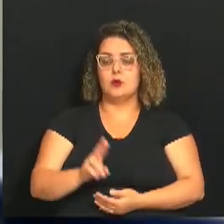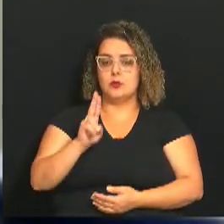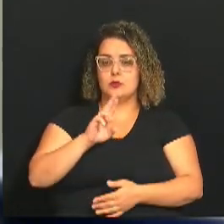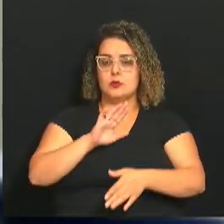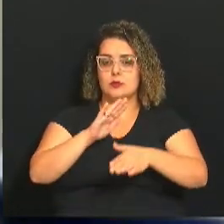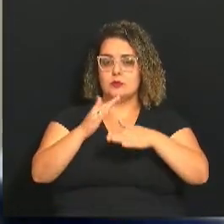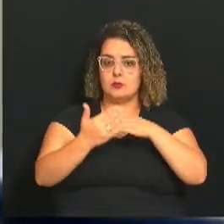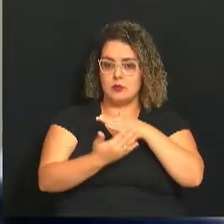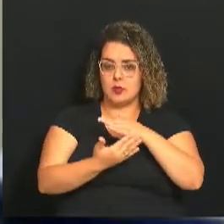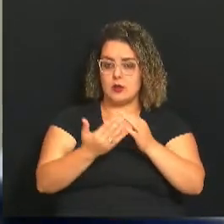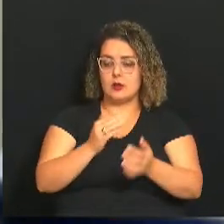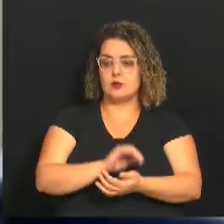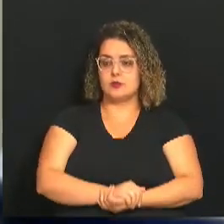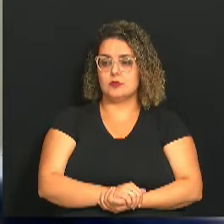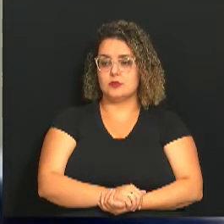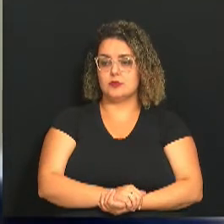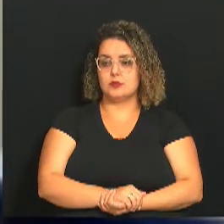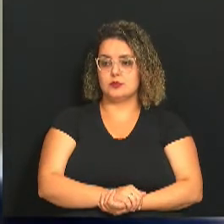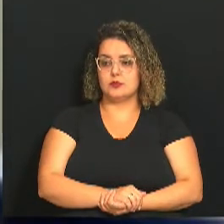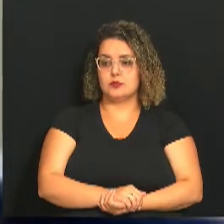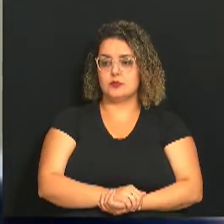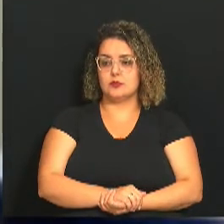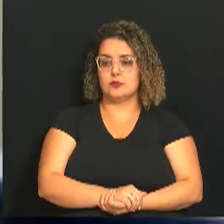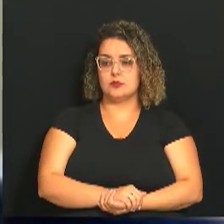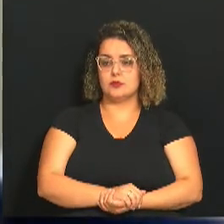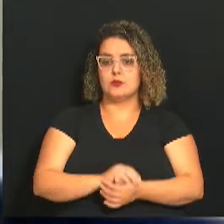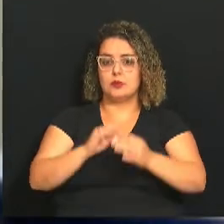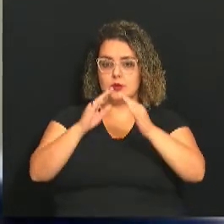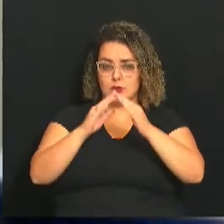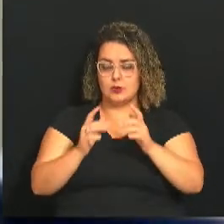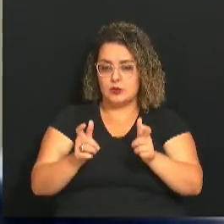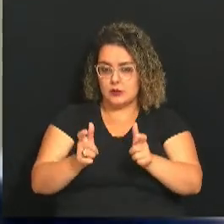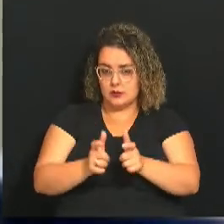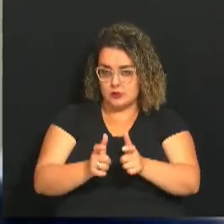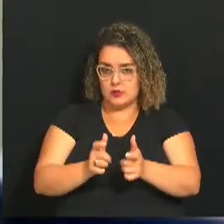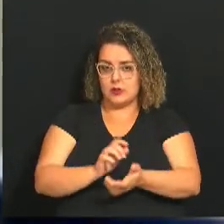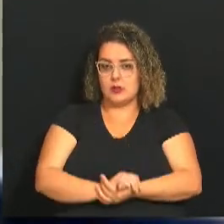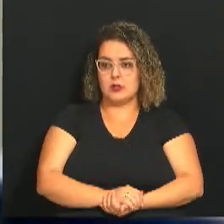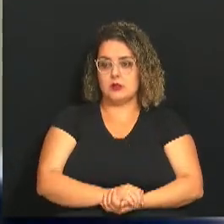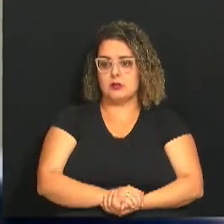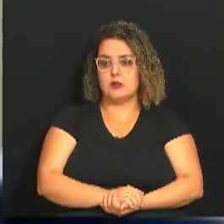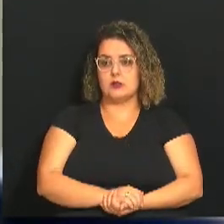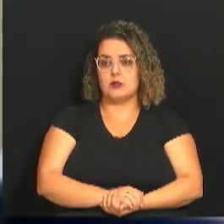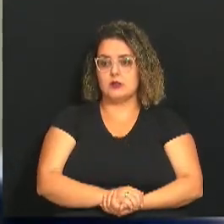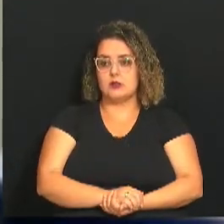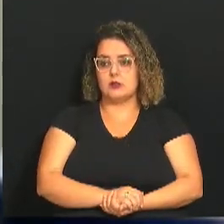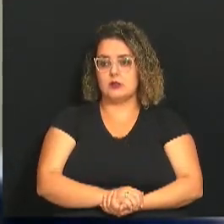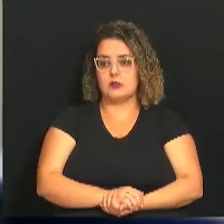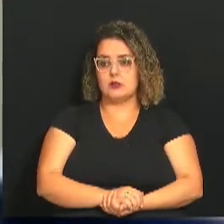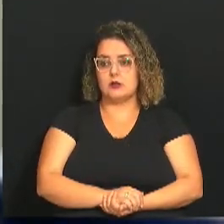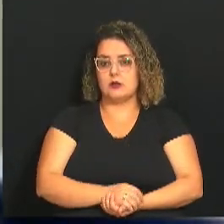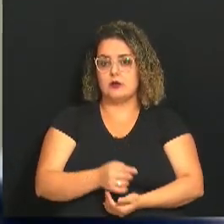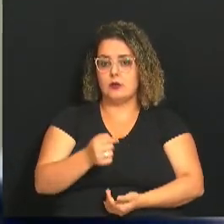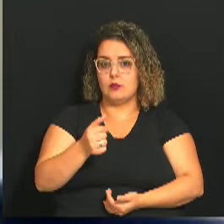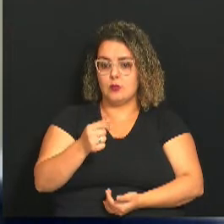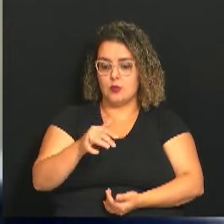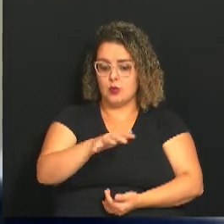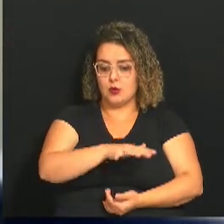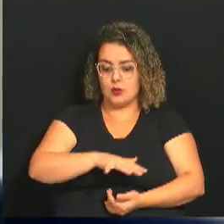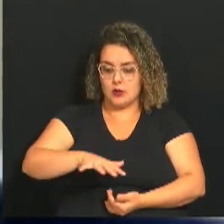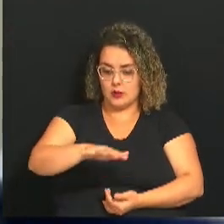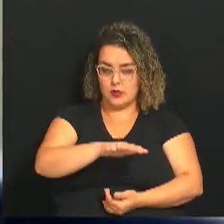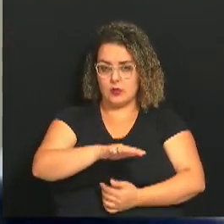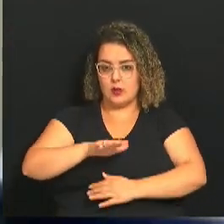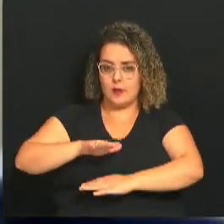princípio, eram bairros com casas pequenas, né? Então, o que significa? Pouca área